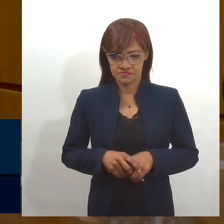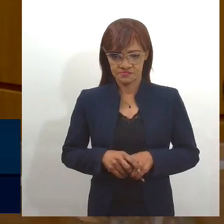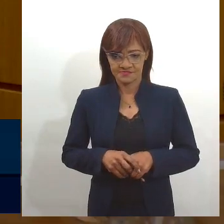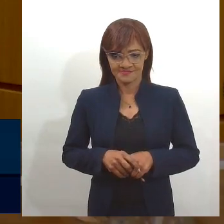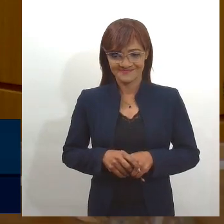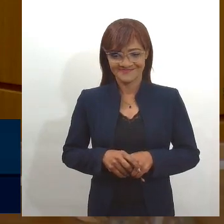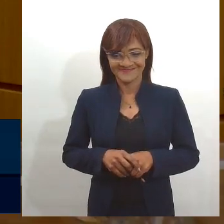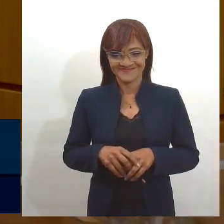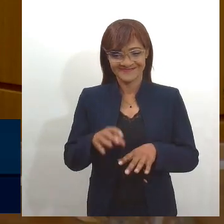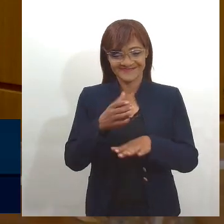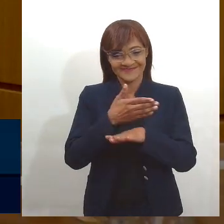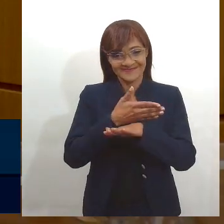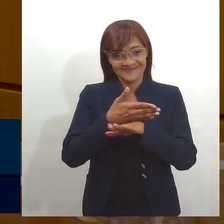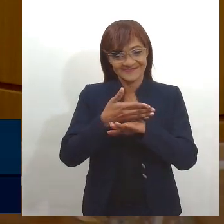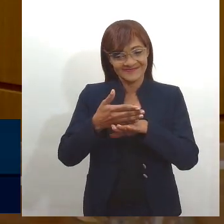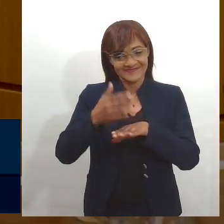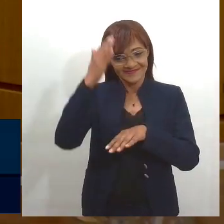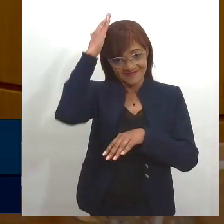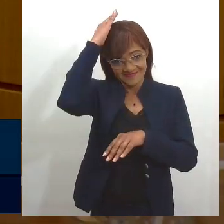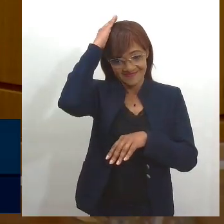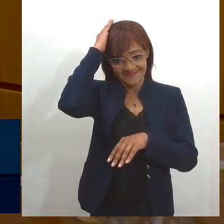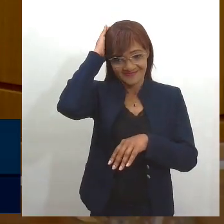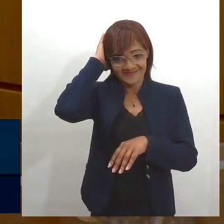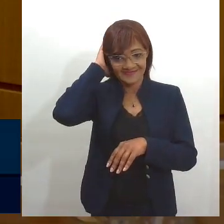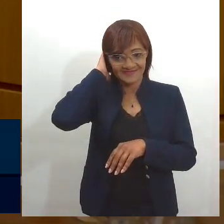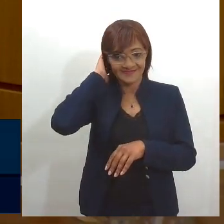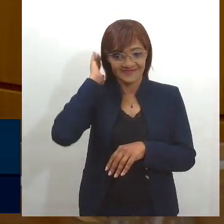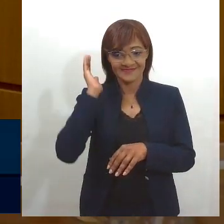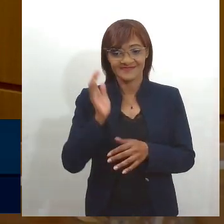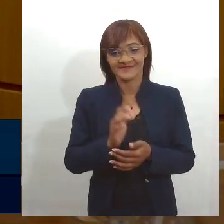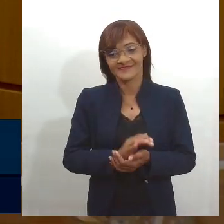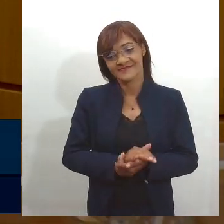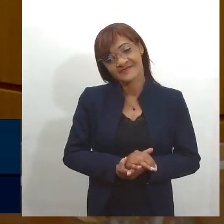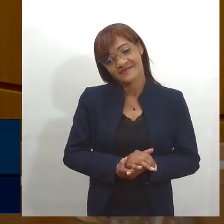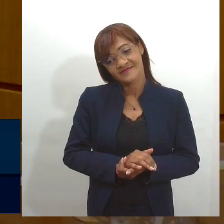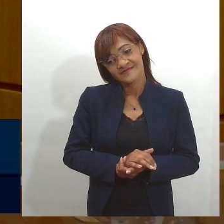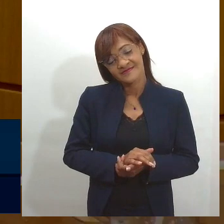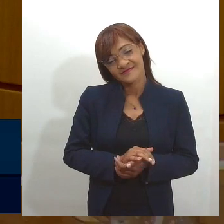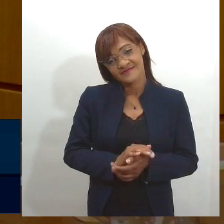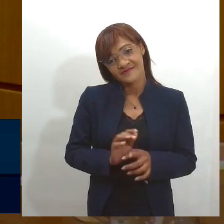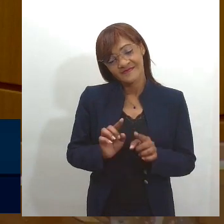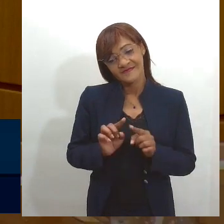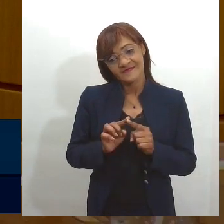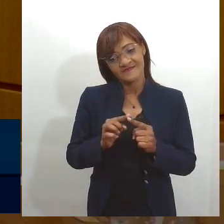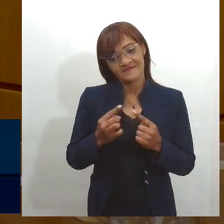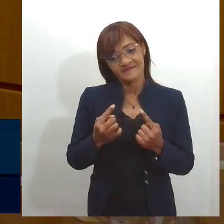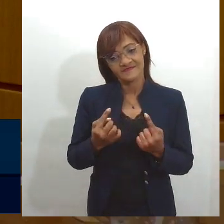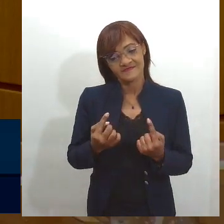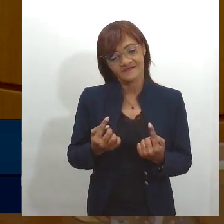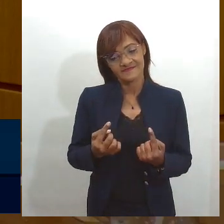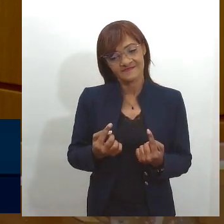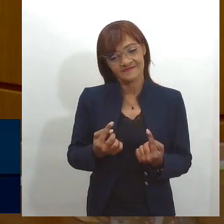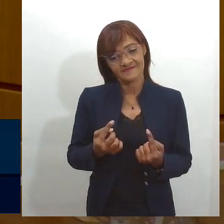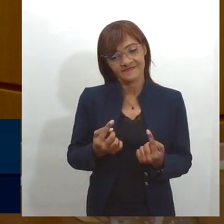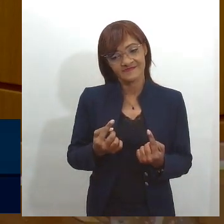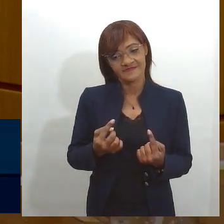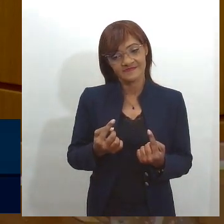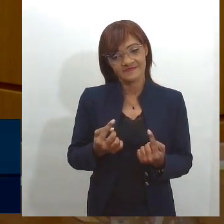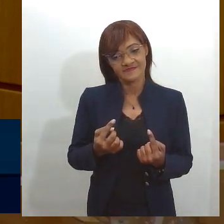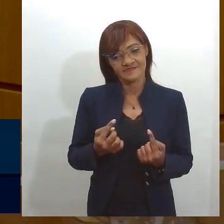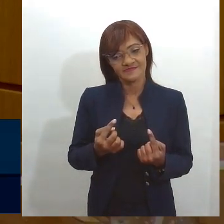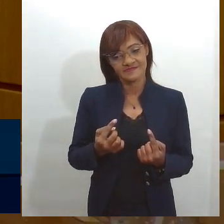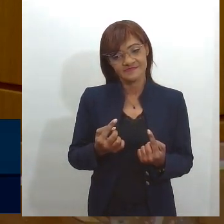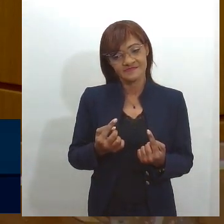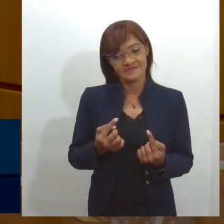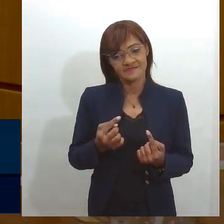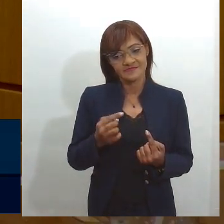mas sente uma honra imensa de ser este cidadão numa cidade